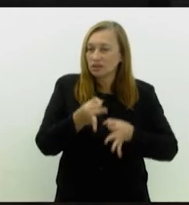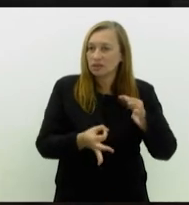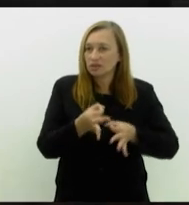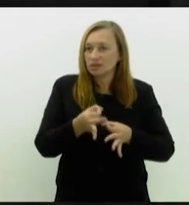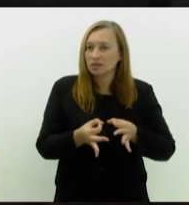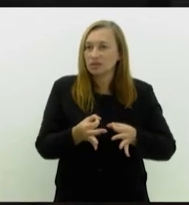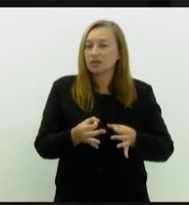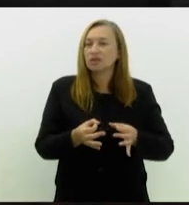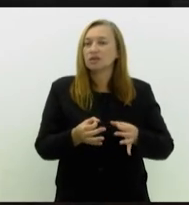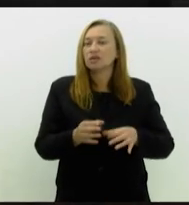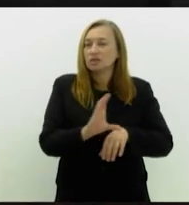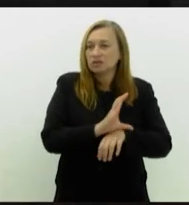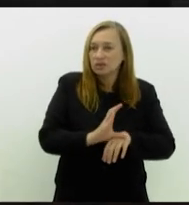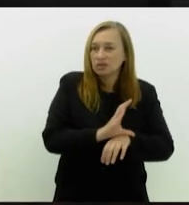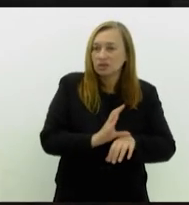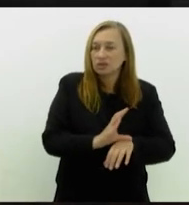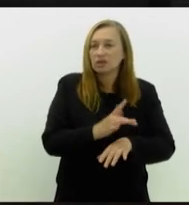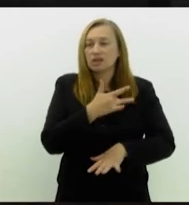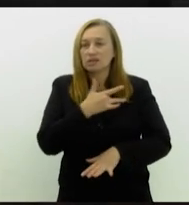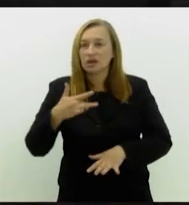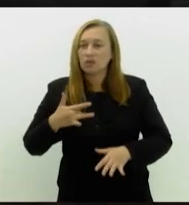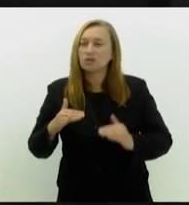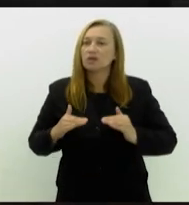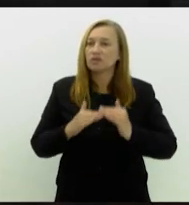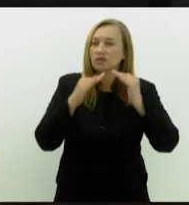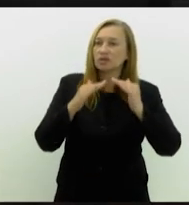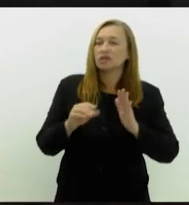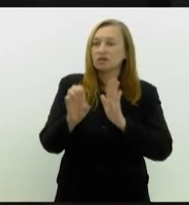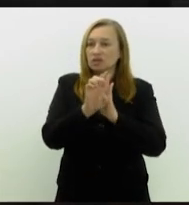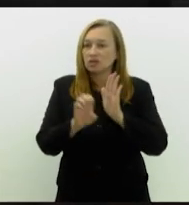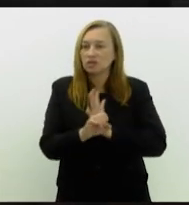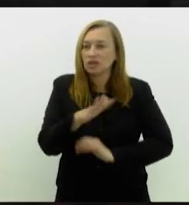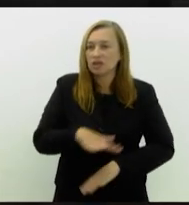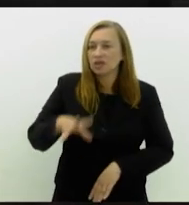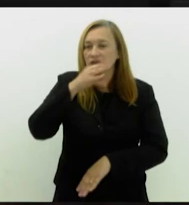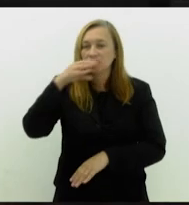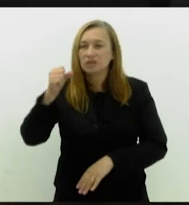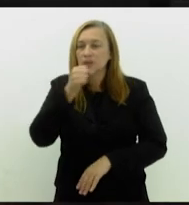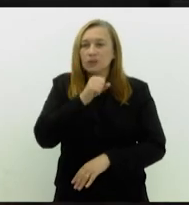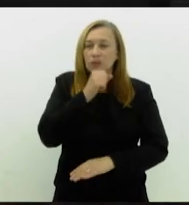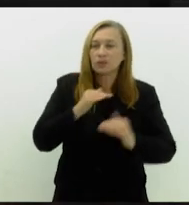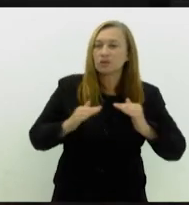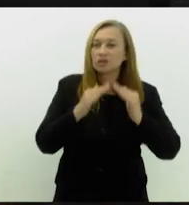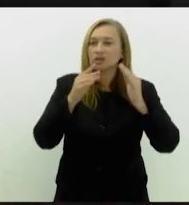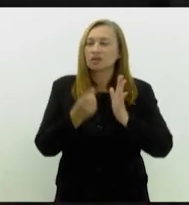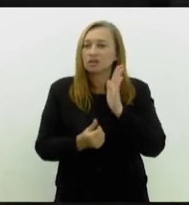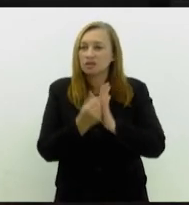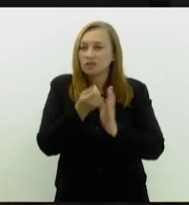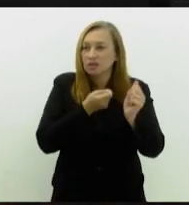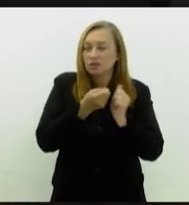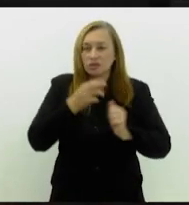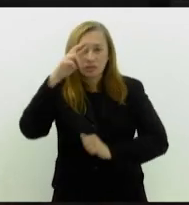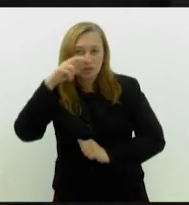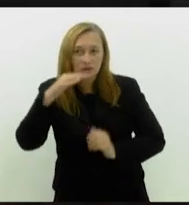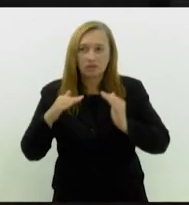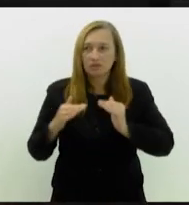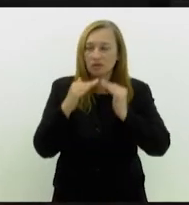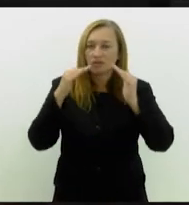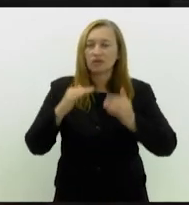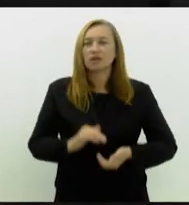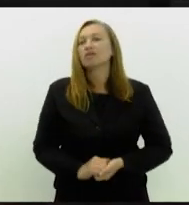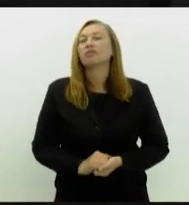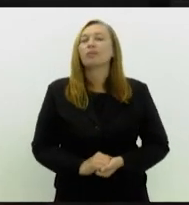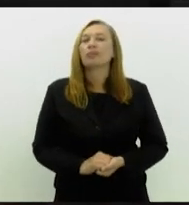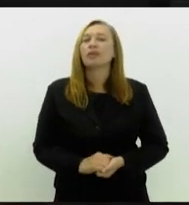pela constitucionalidade saúde favorável de assunto da criança do Adolescente do Idoso favorável e de orçamento Fin fiscalização financeira e controle